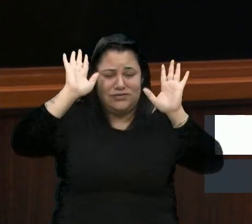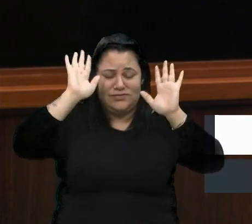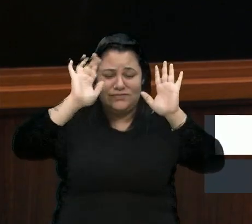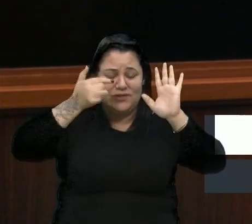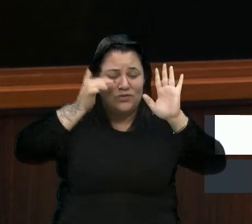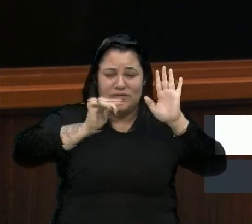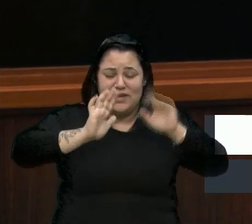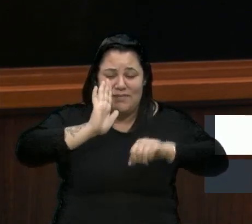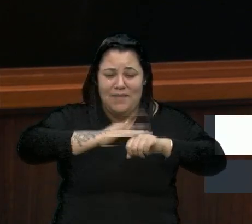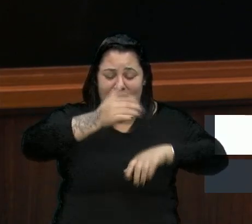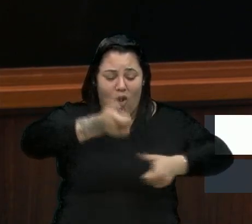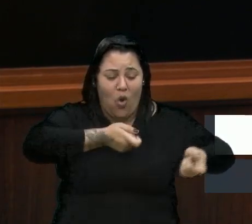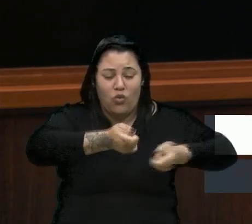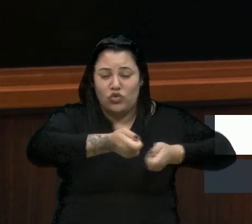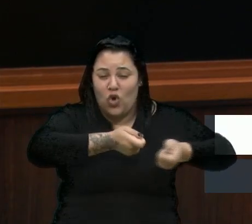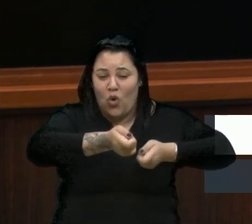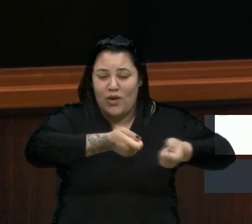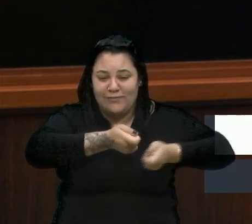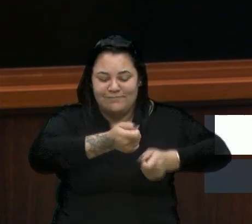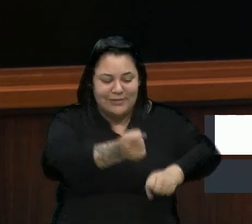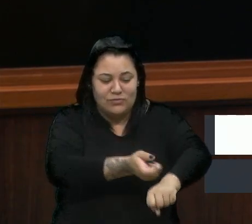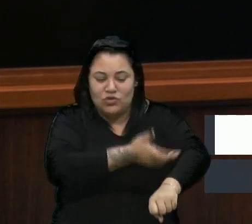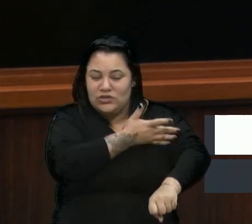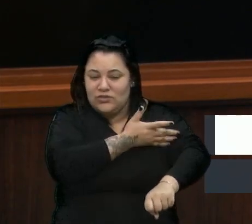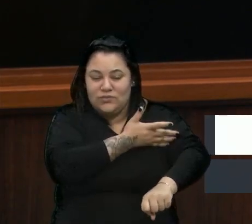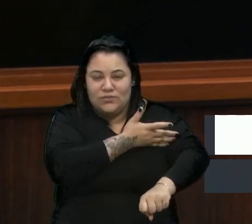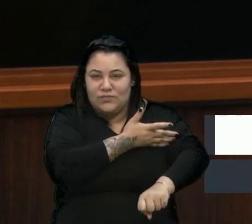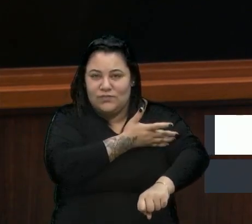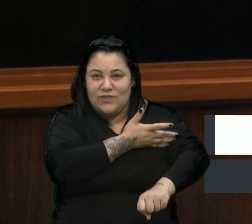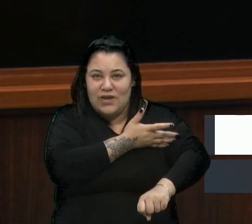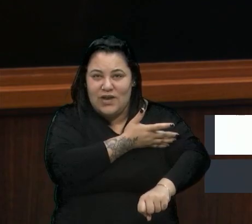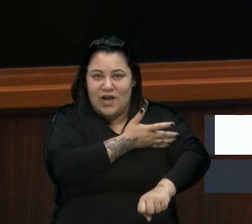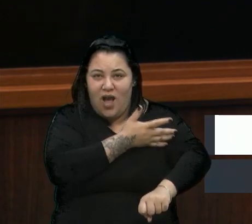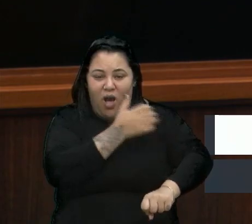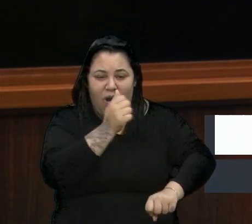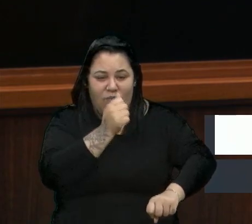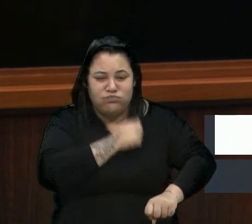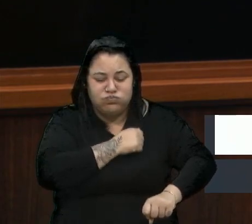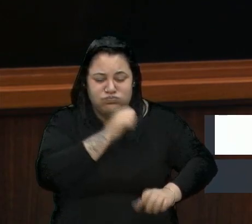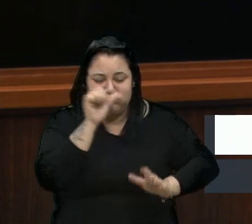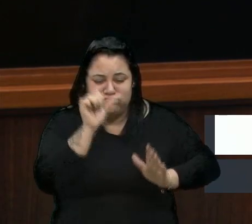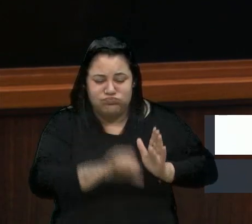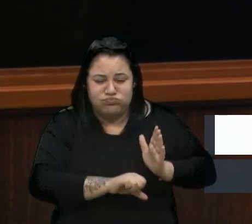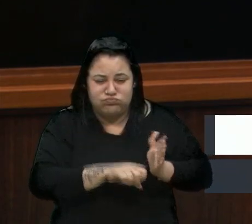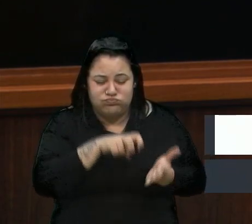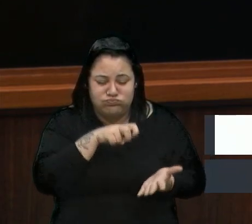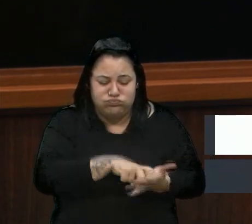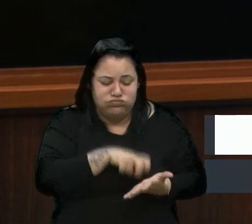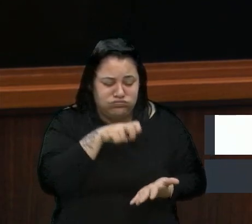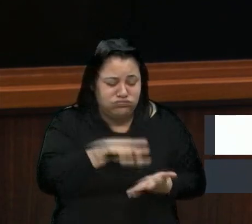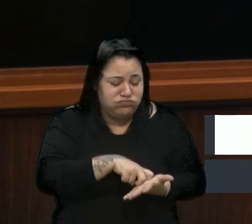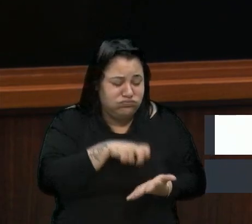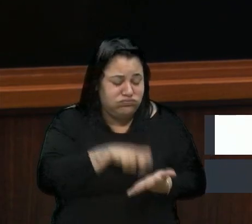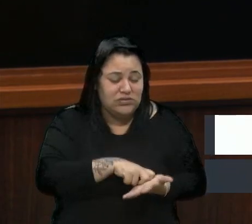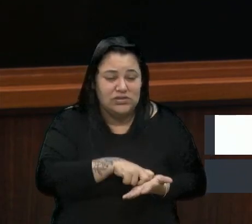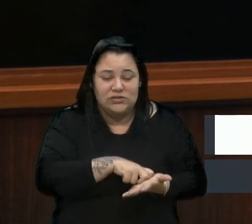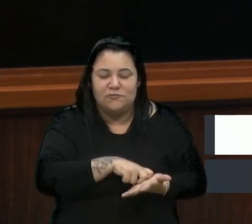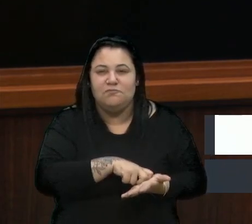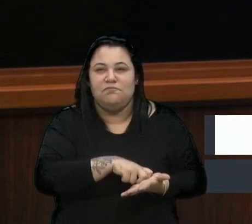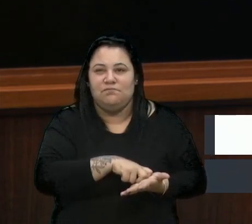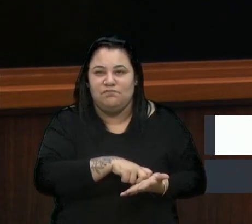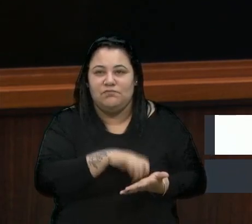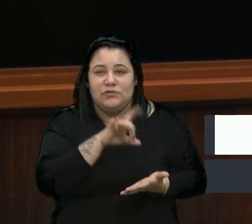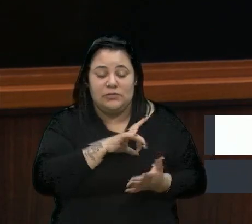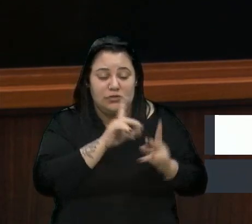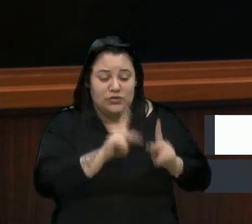mais controlar as emoções e a humilhação é muito grande. Então, tem gente que vai morar nas